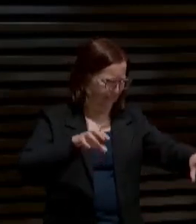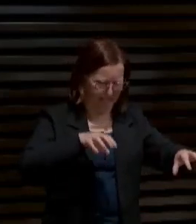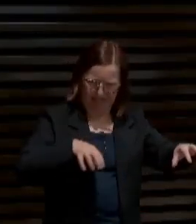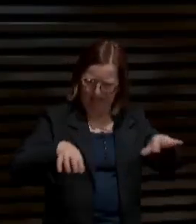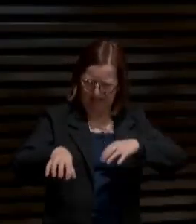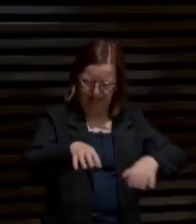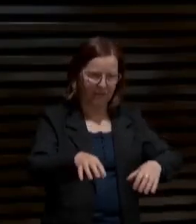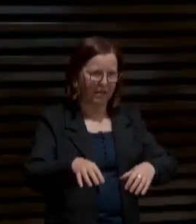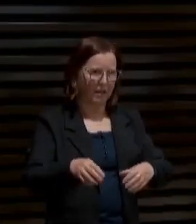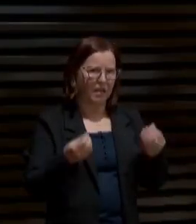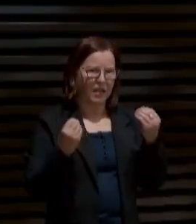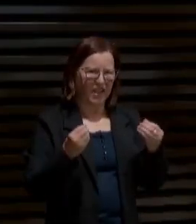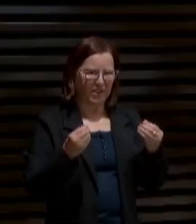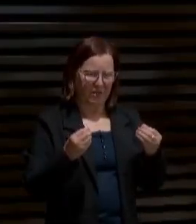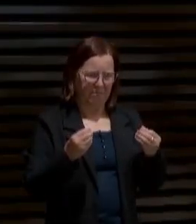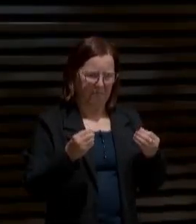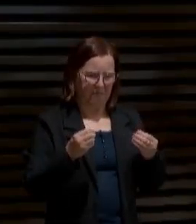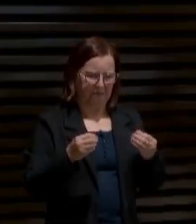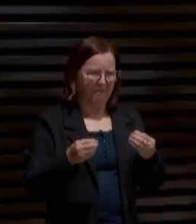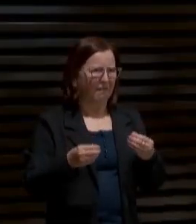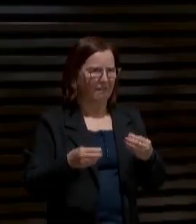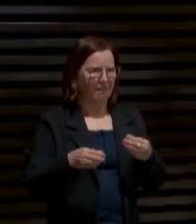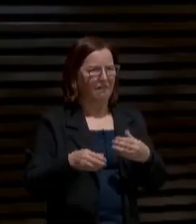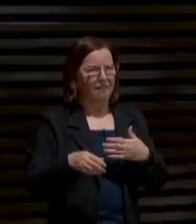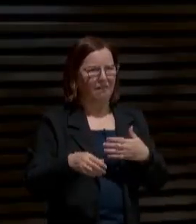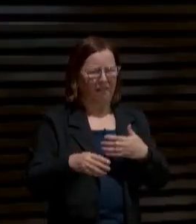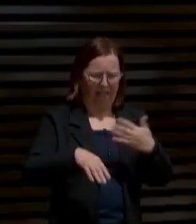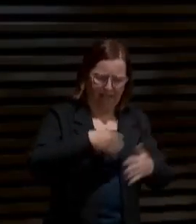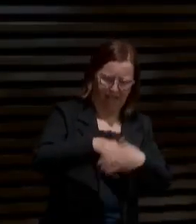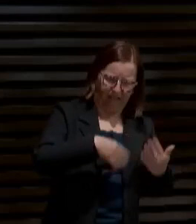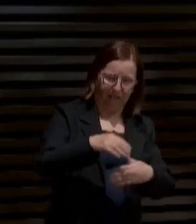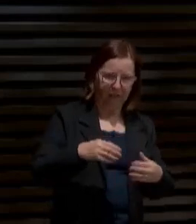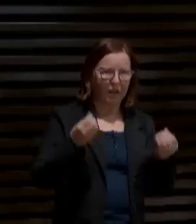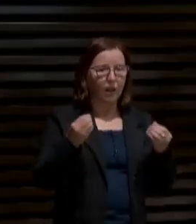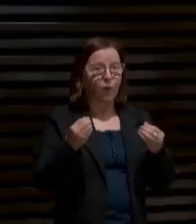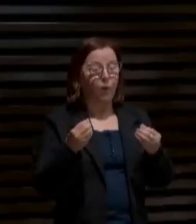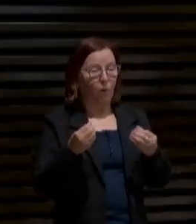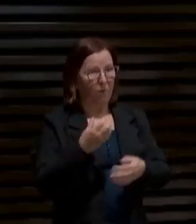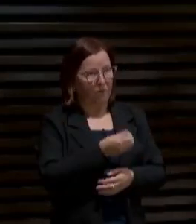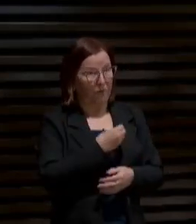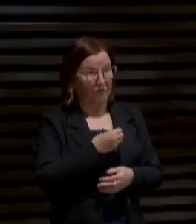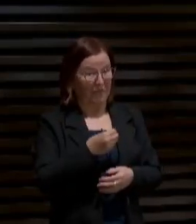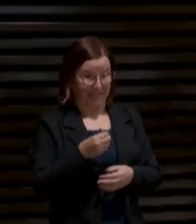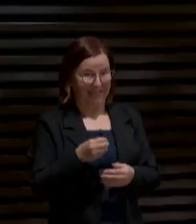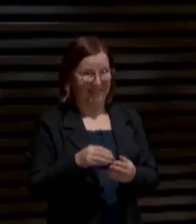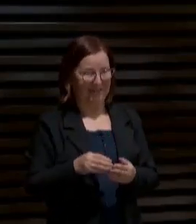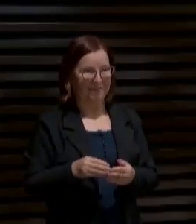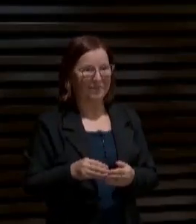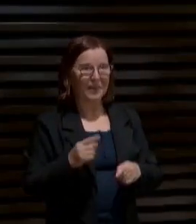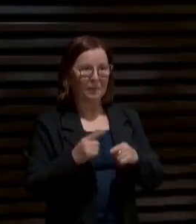naquele caos no canteiro de obra e por mais organizado que esteja vai dar vida para isso aqui